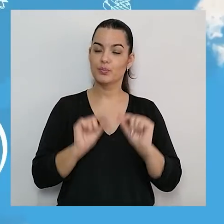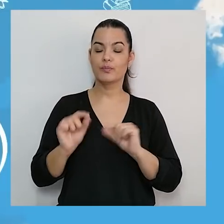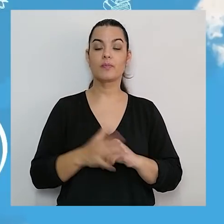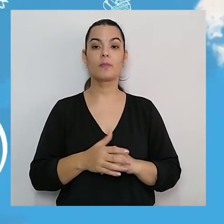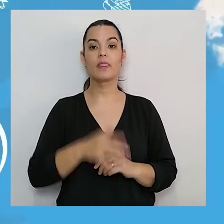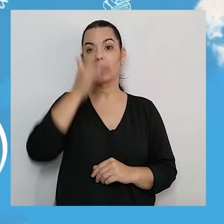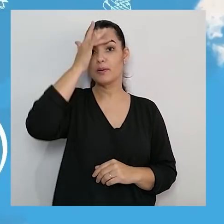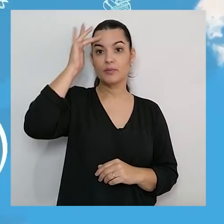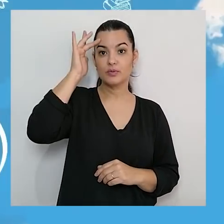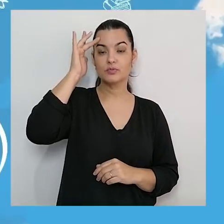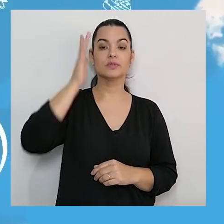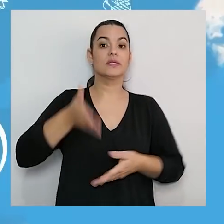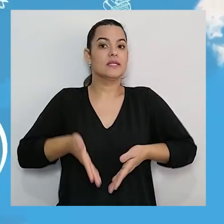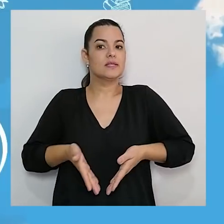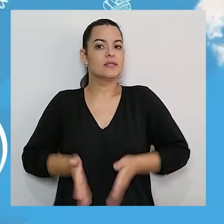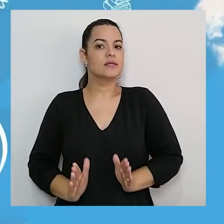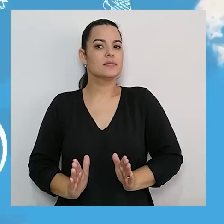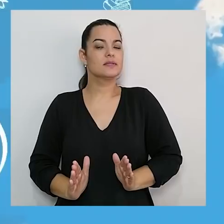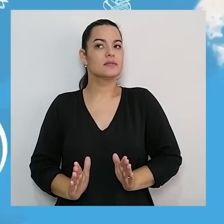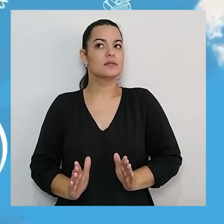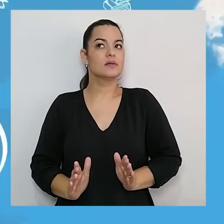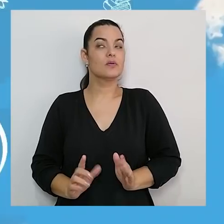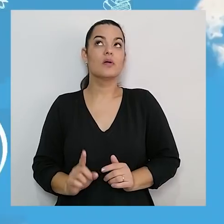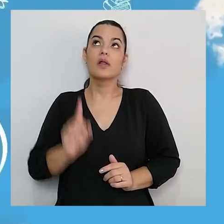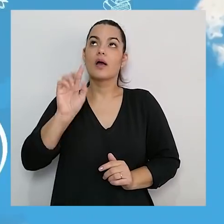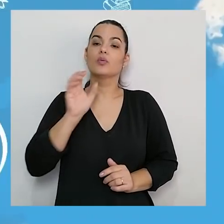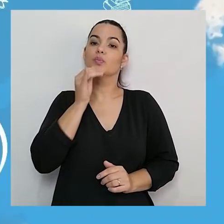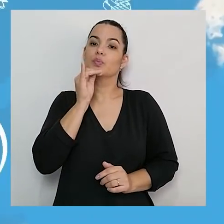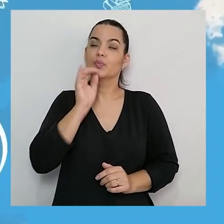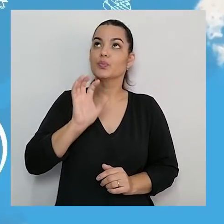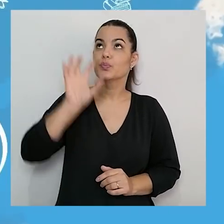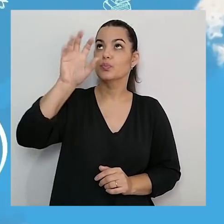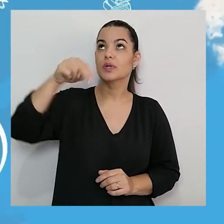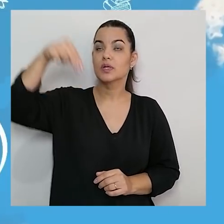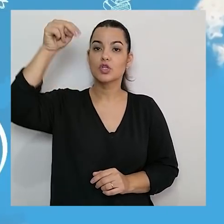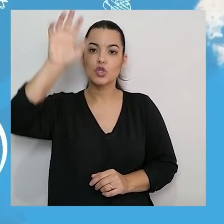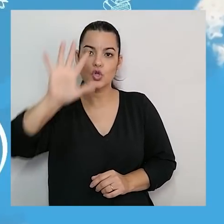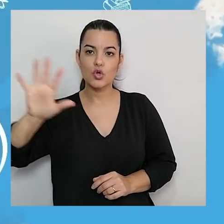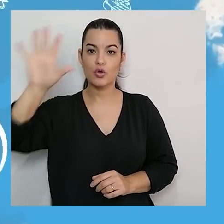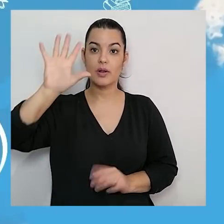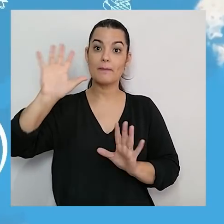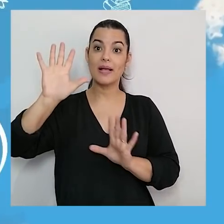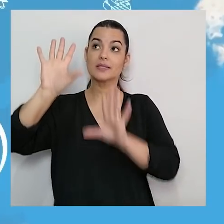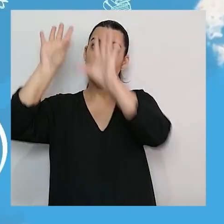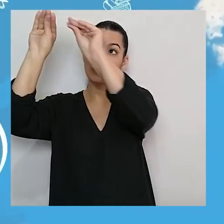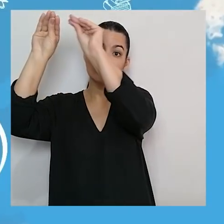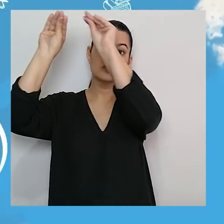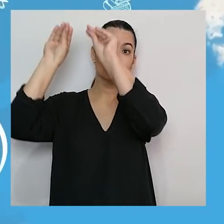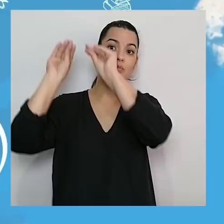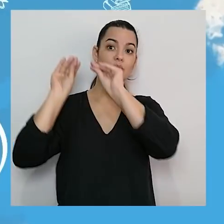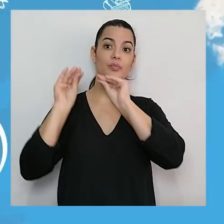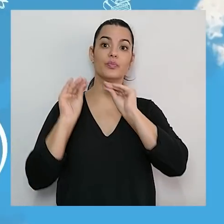pessoas que nasceram aqui na região Nordeste, mas elas saem dos seus estados